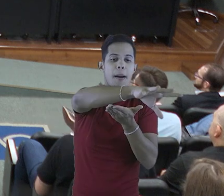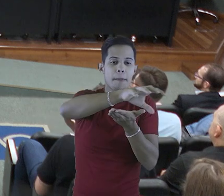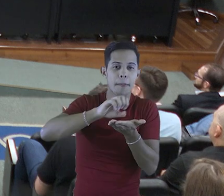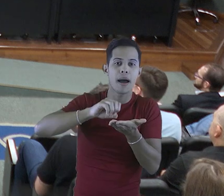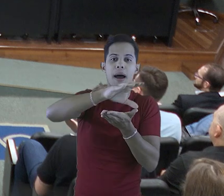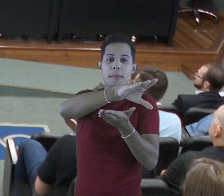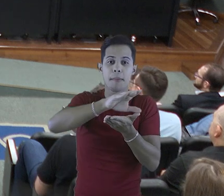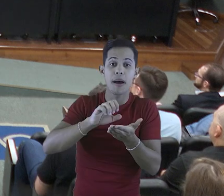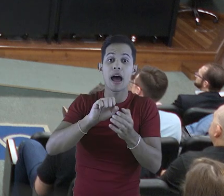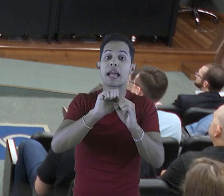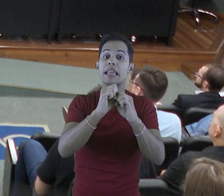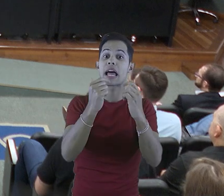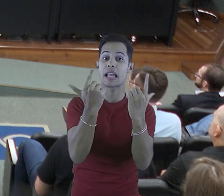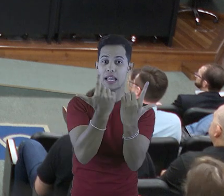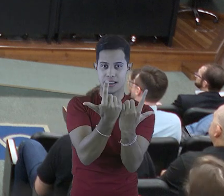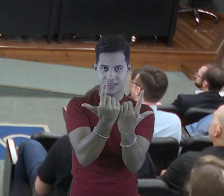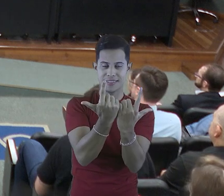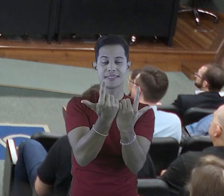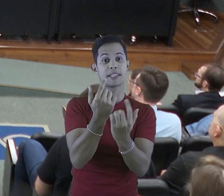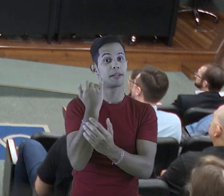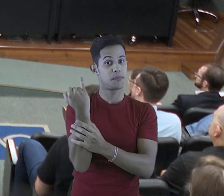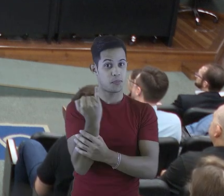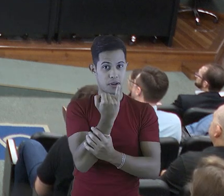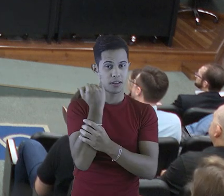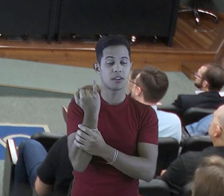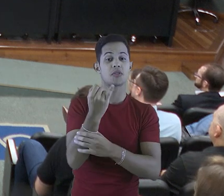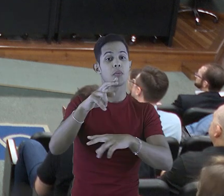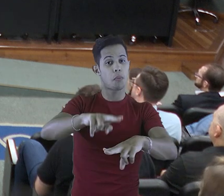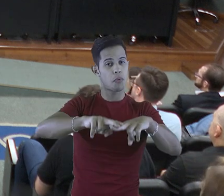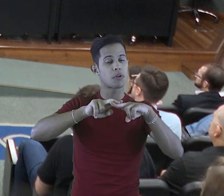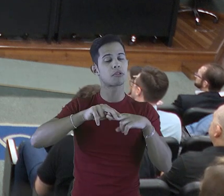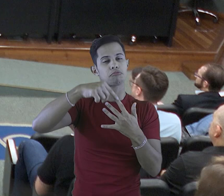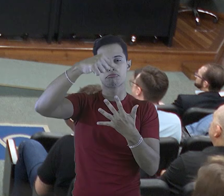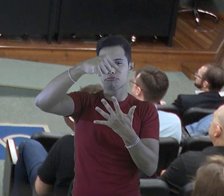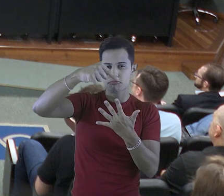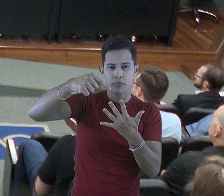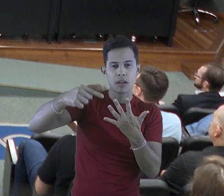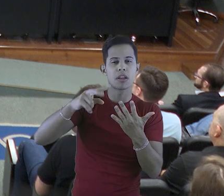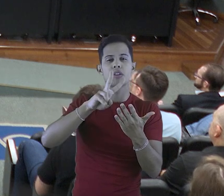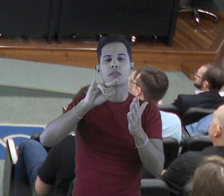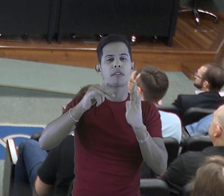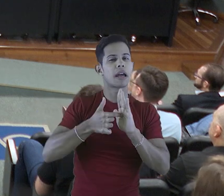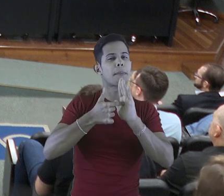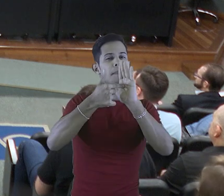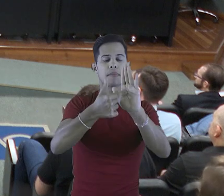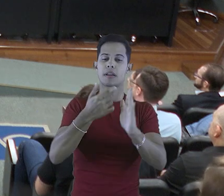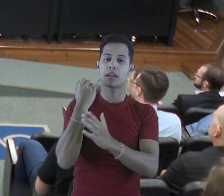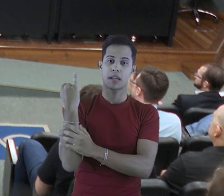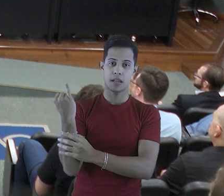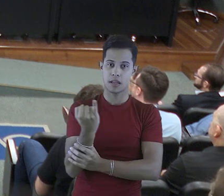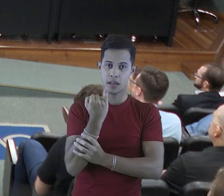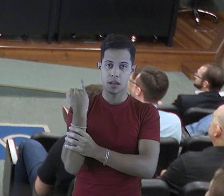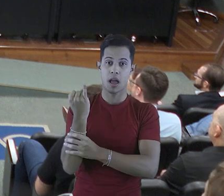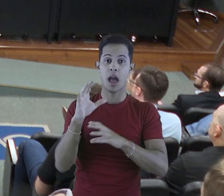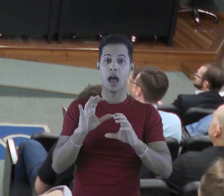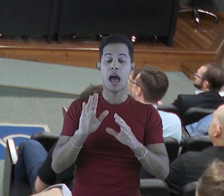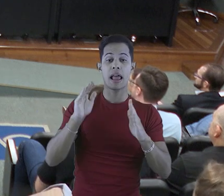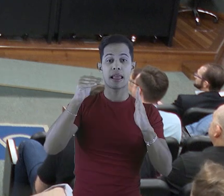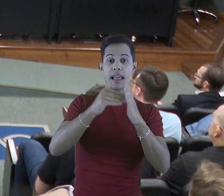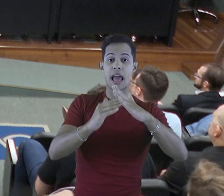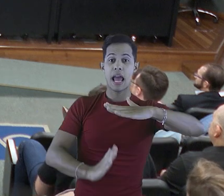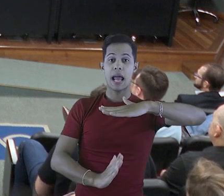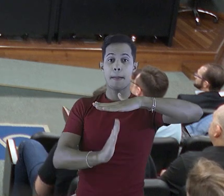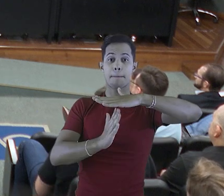na Assembleia. Essas são outras questões que a gente vai tratar aqui, bastante importantes. Até que limite a minha